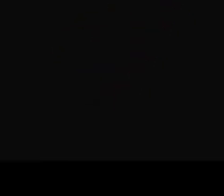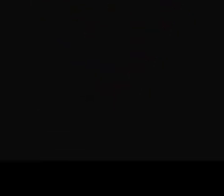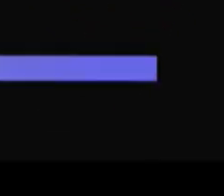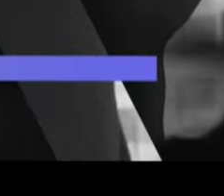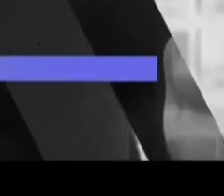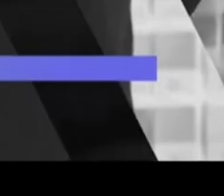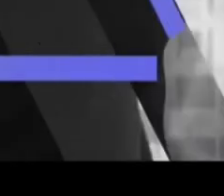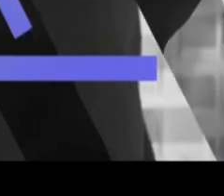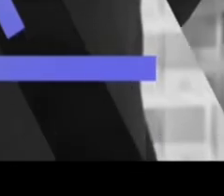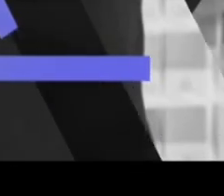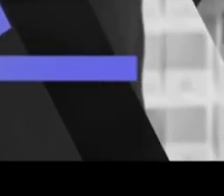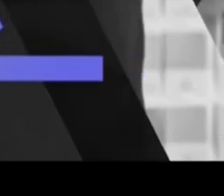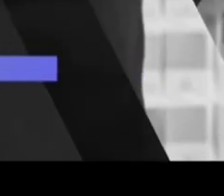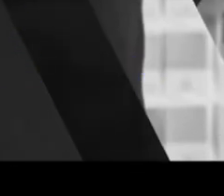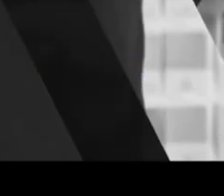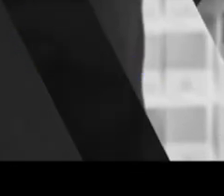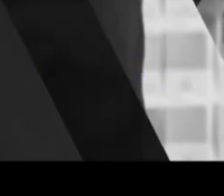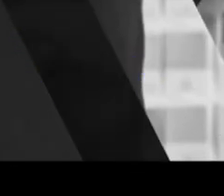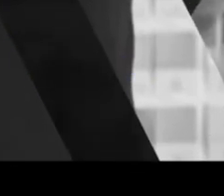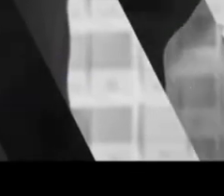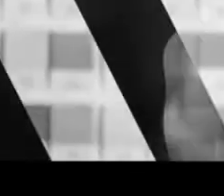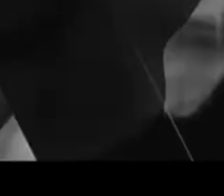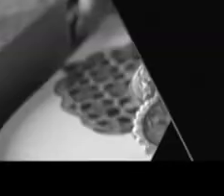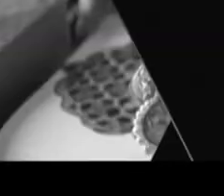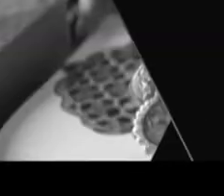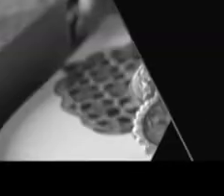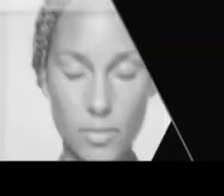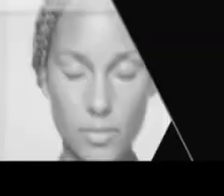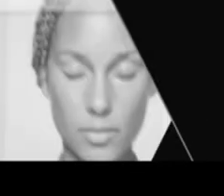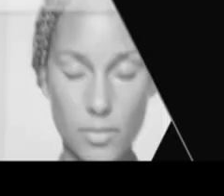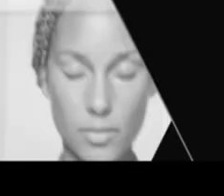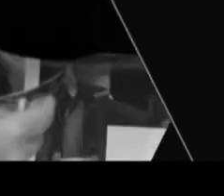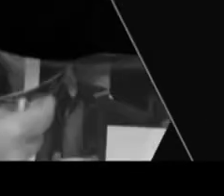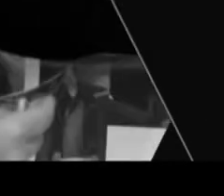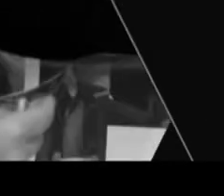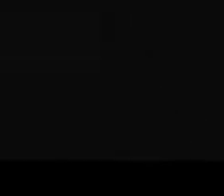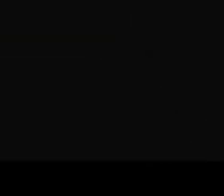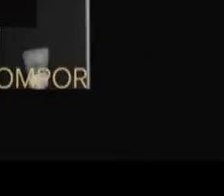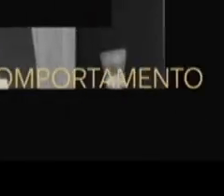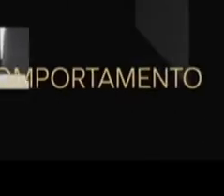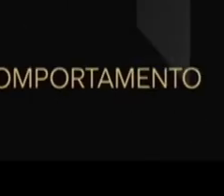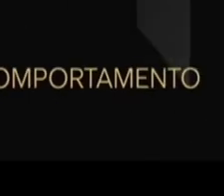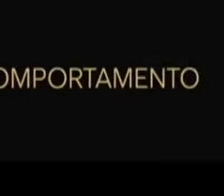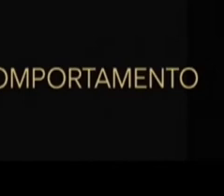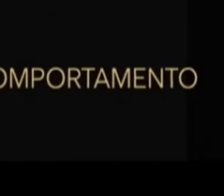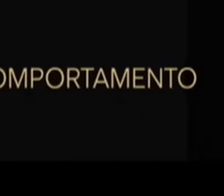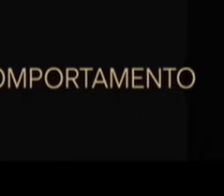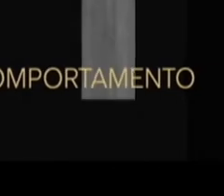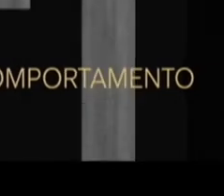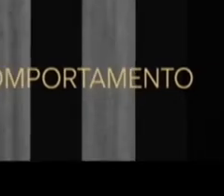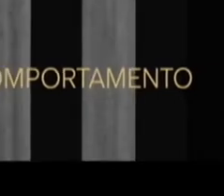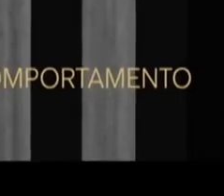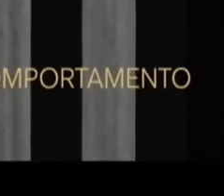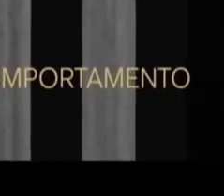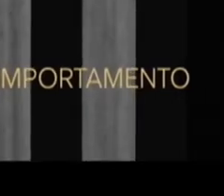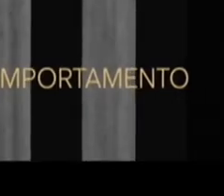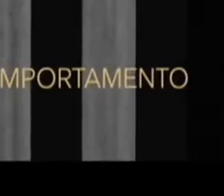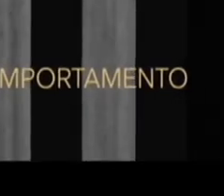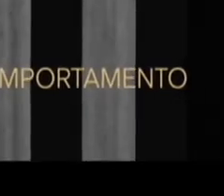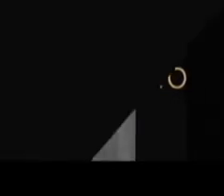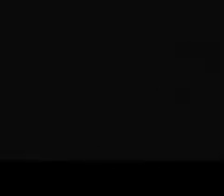Uma plataforma de ação e reflexão sobre a moda. Workshops de moda. Comportamento.